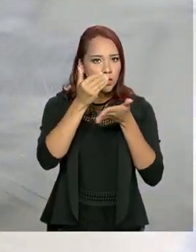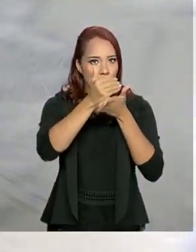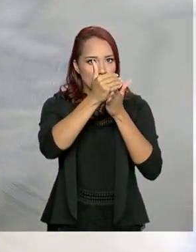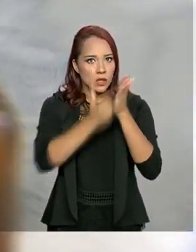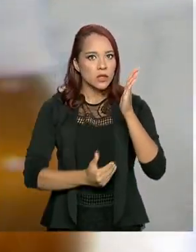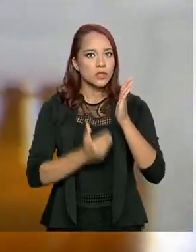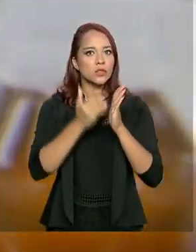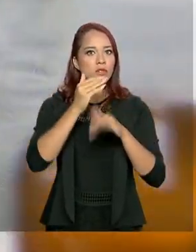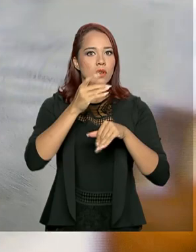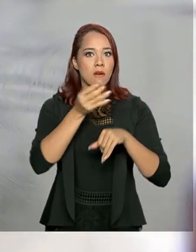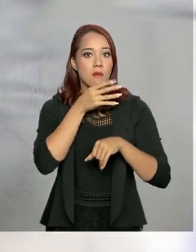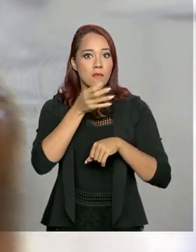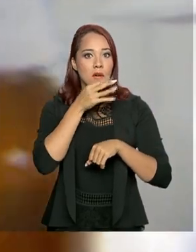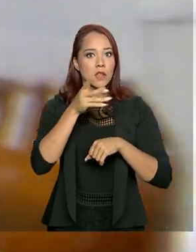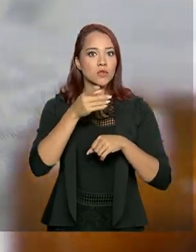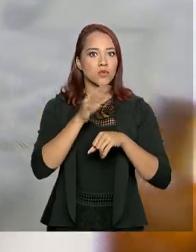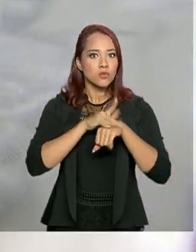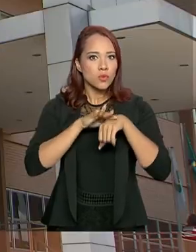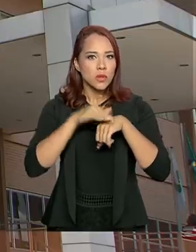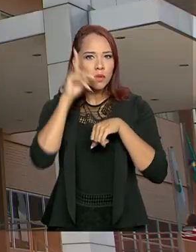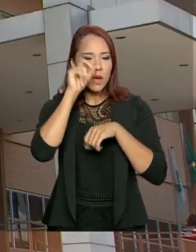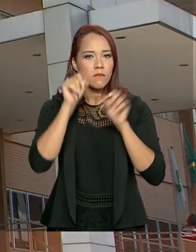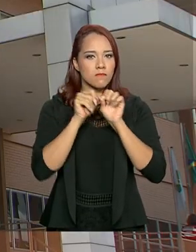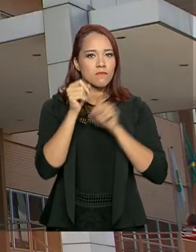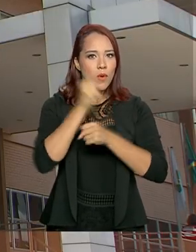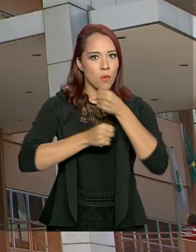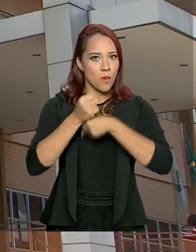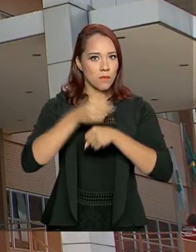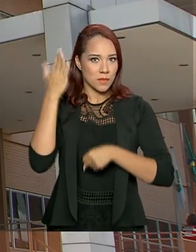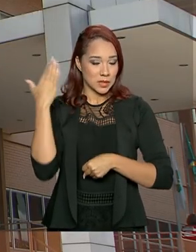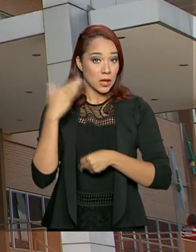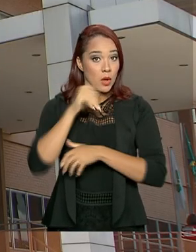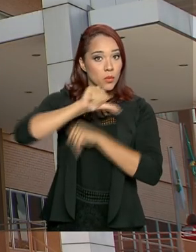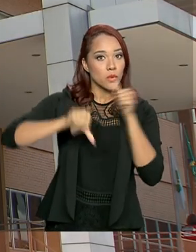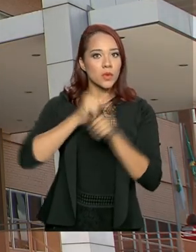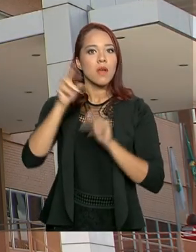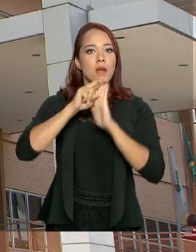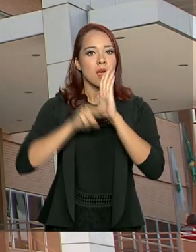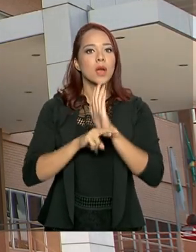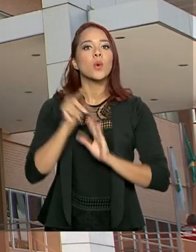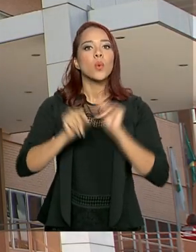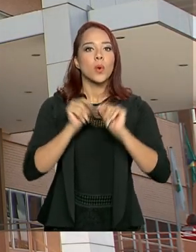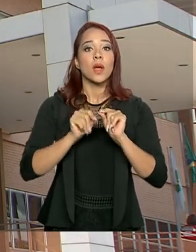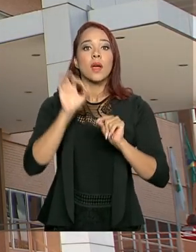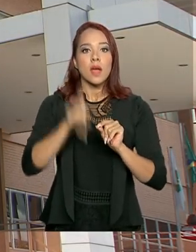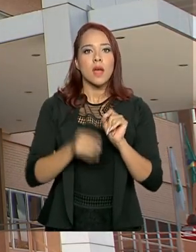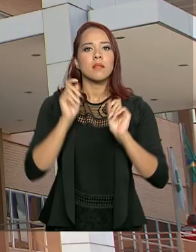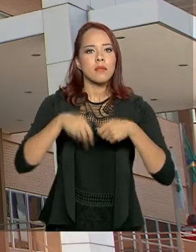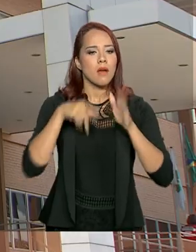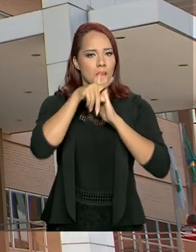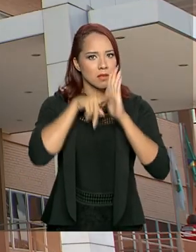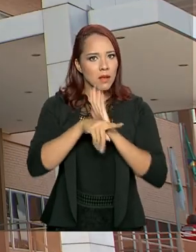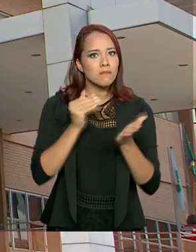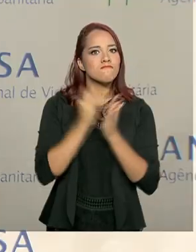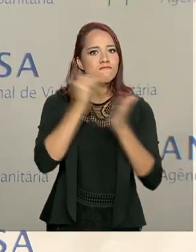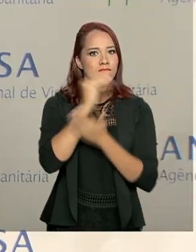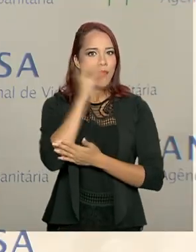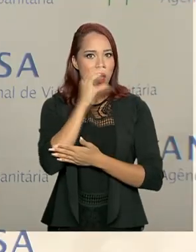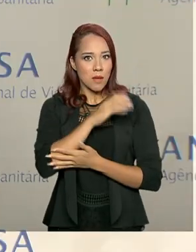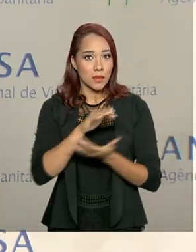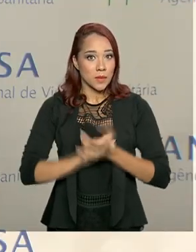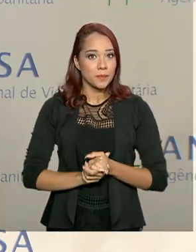doenças raras feitos no ano passado. Uma mudança nas regras da agência permitiu análises mais rápidas.